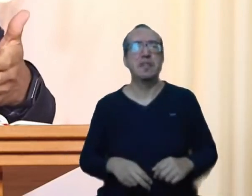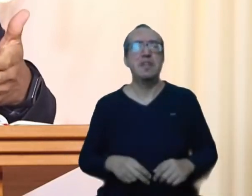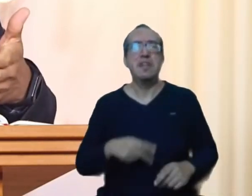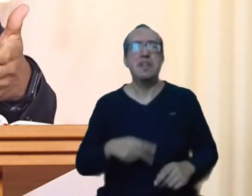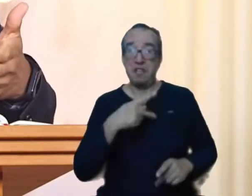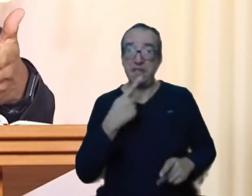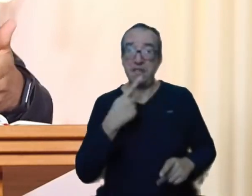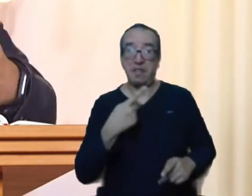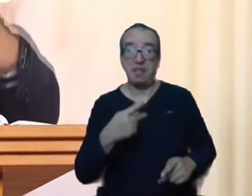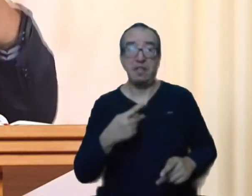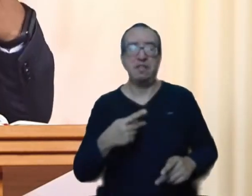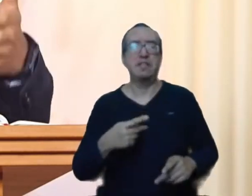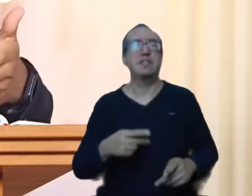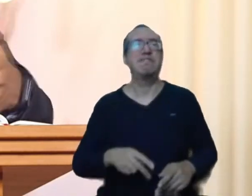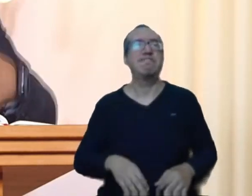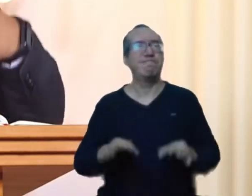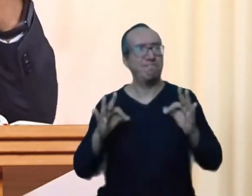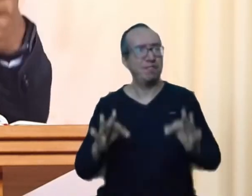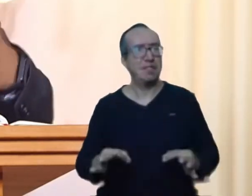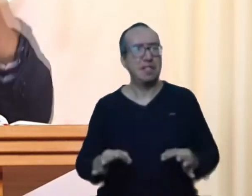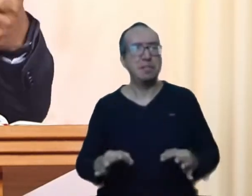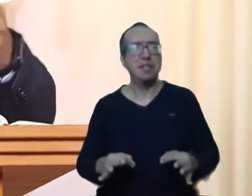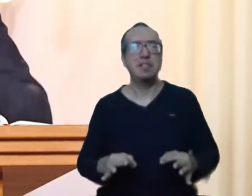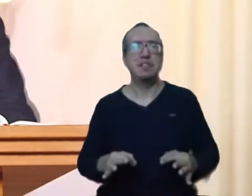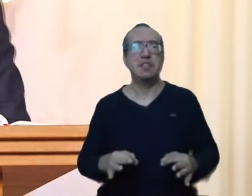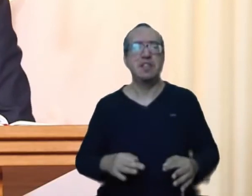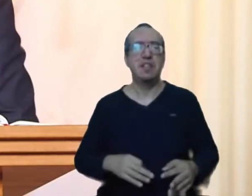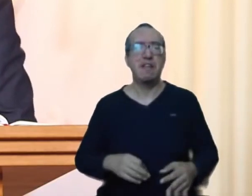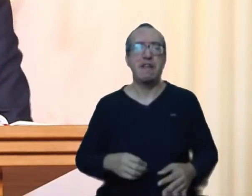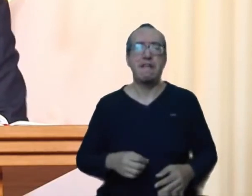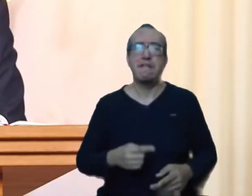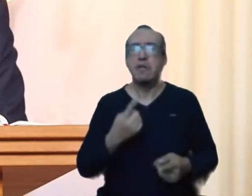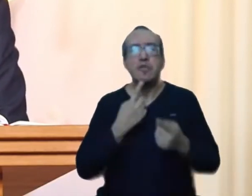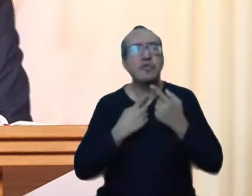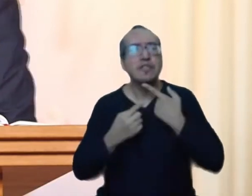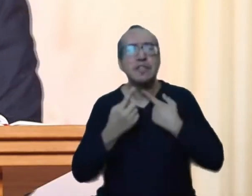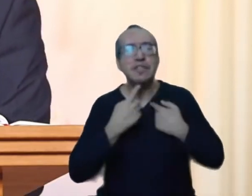ele tinha de ensinar, de instruir, de cuidar da igreja.